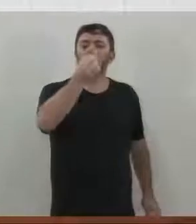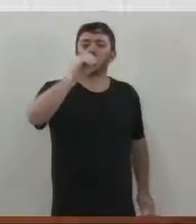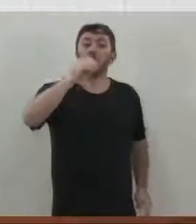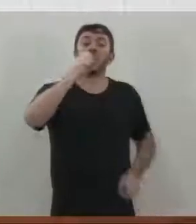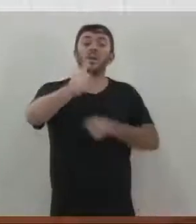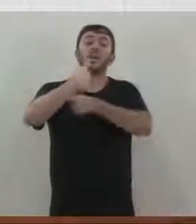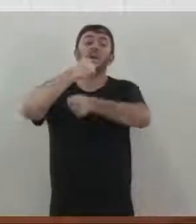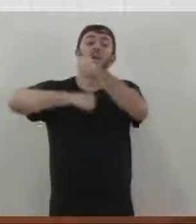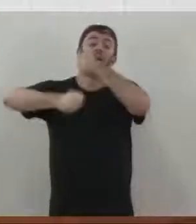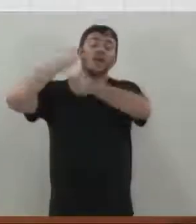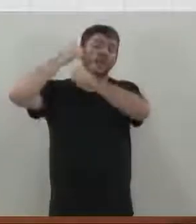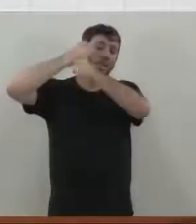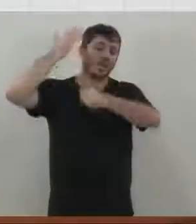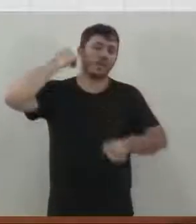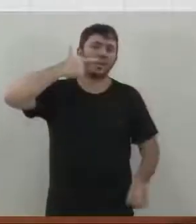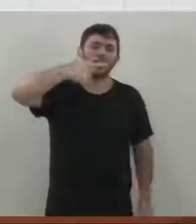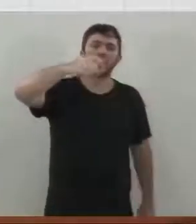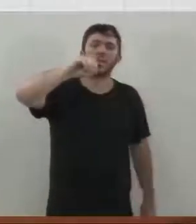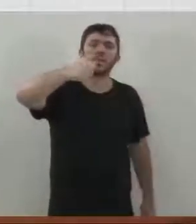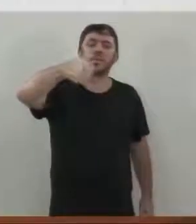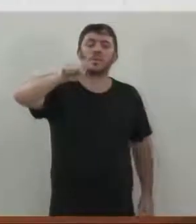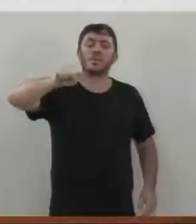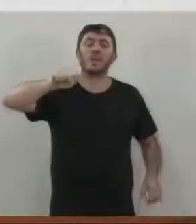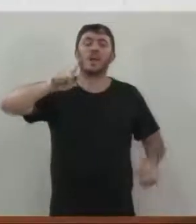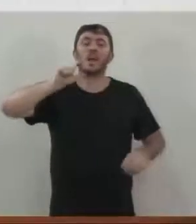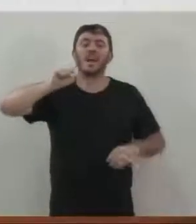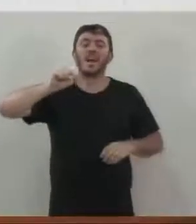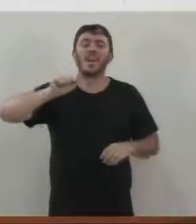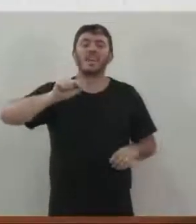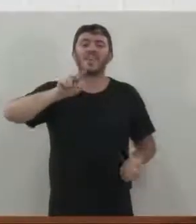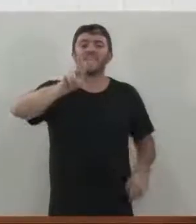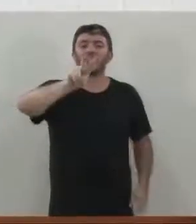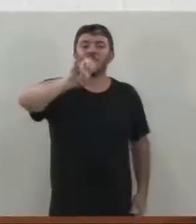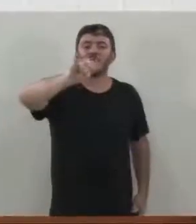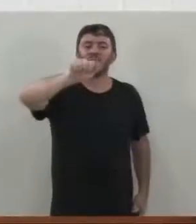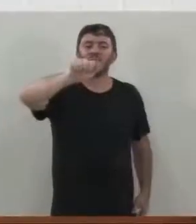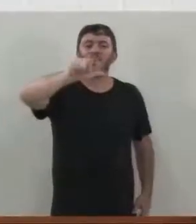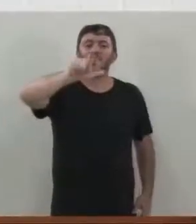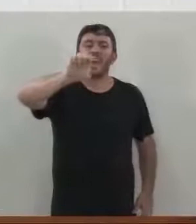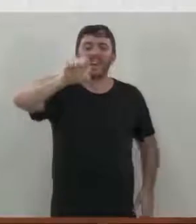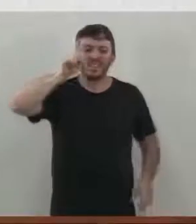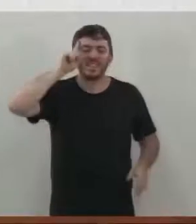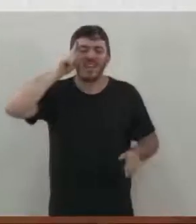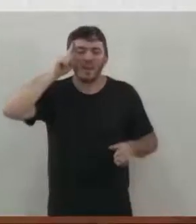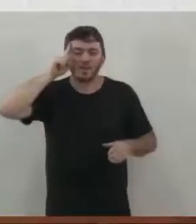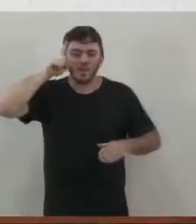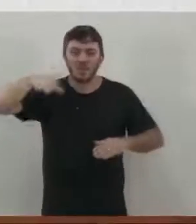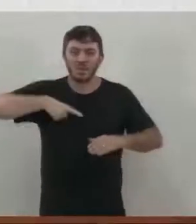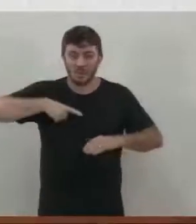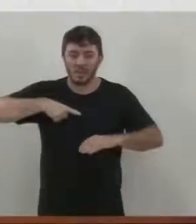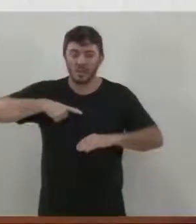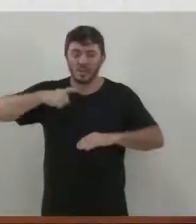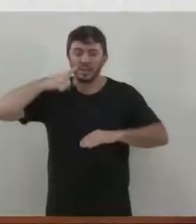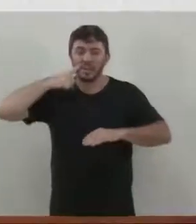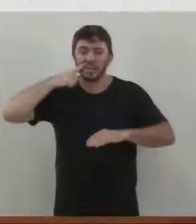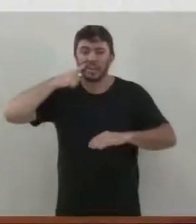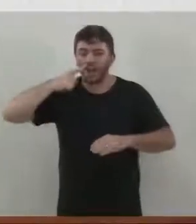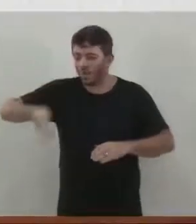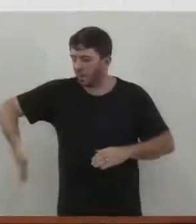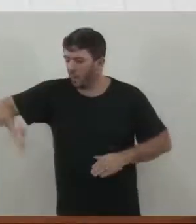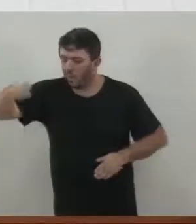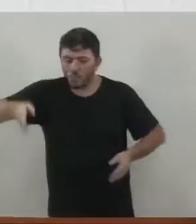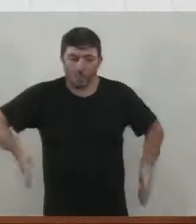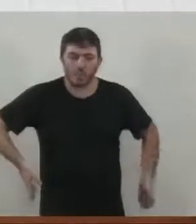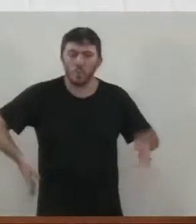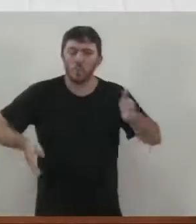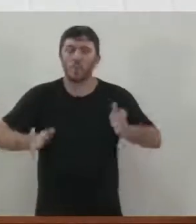360/2018, que é a iluminação da viela na Vila Junqueira. Os moradores que passavam por aquele local,